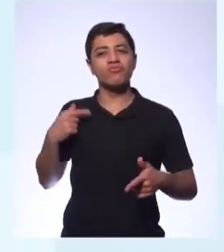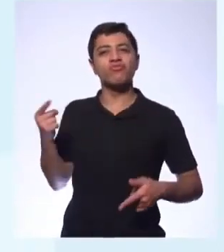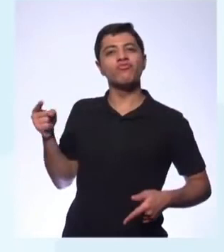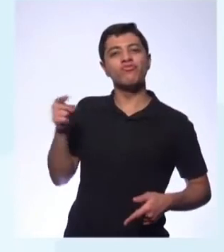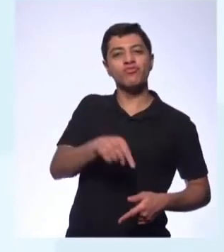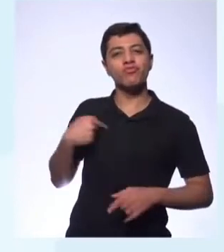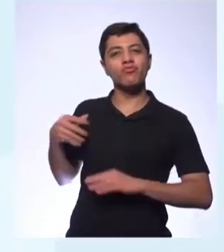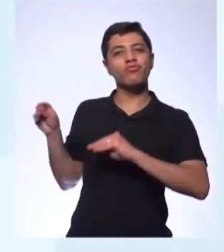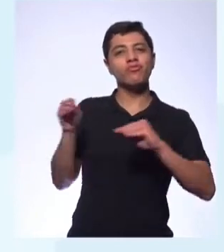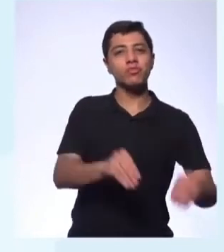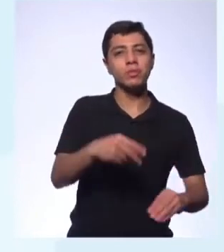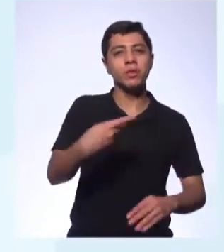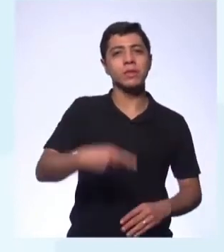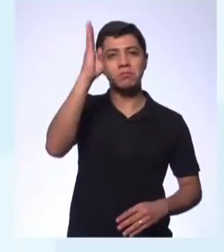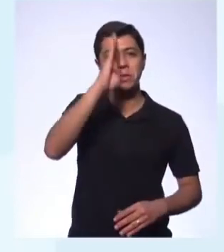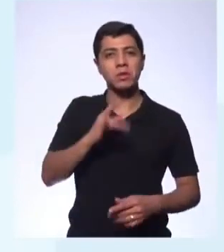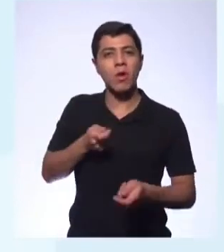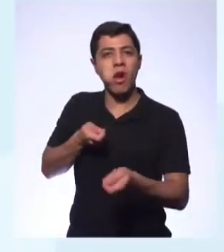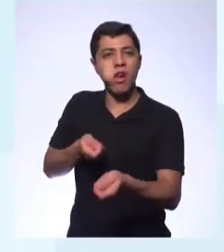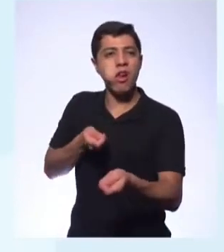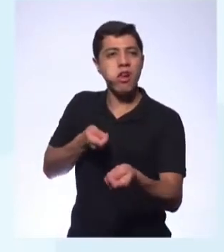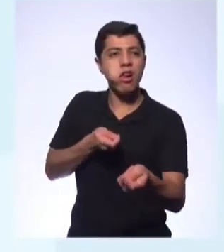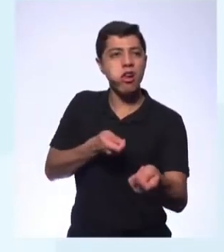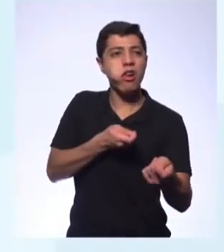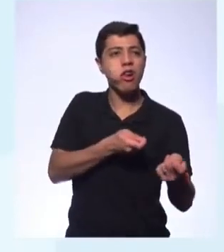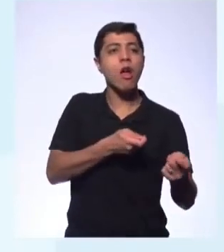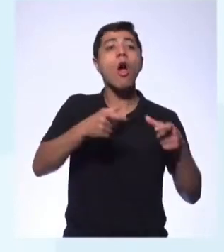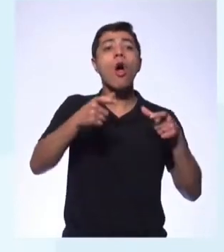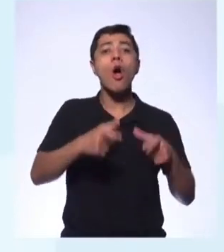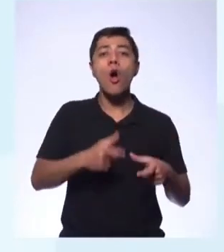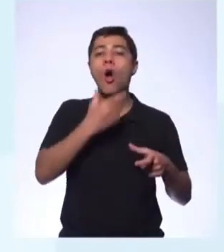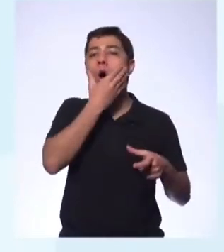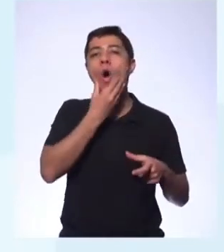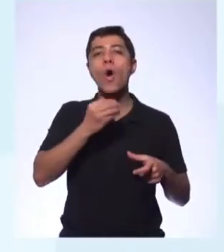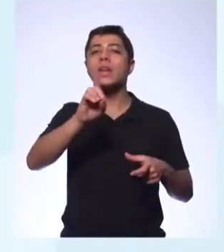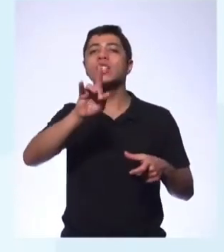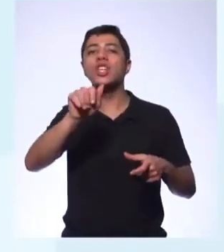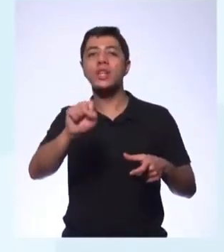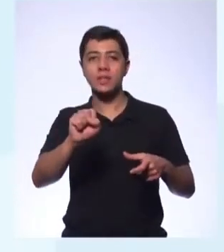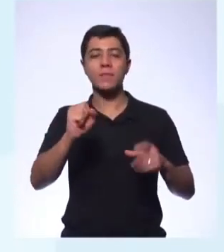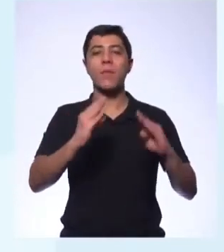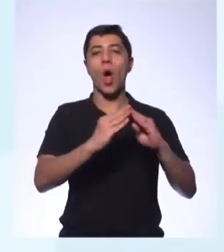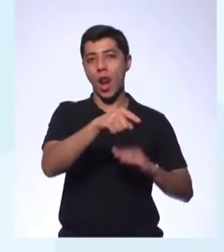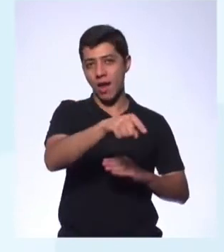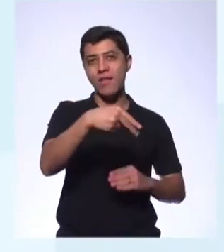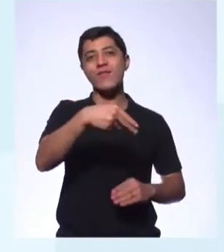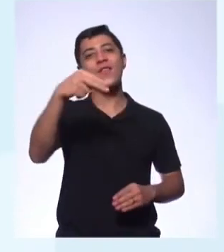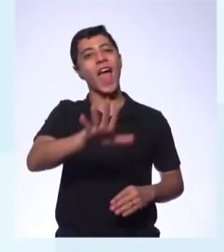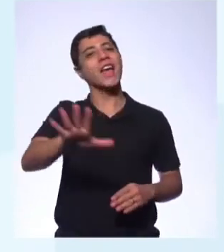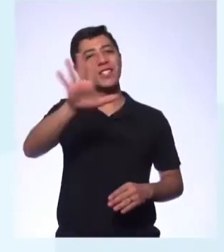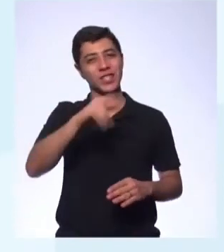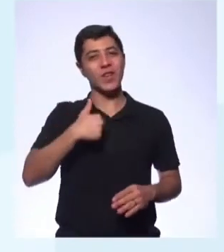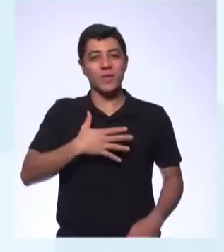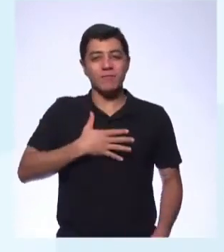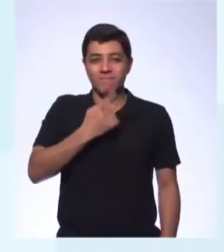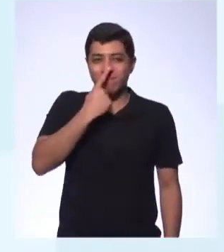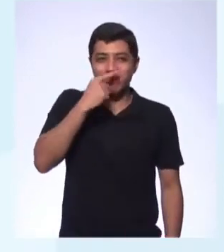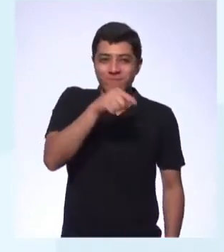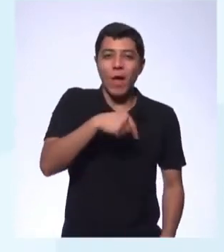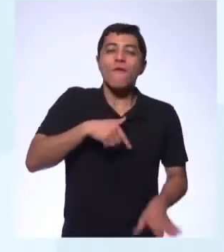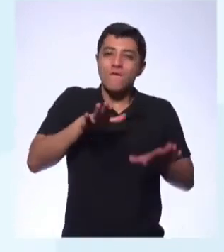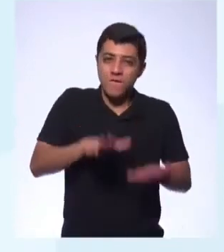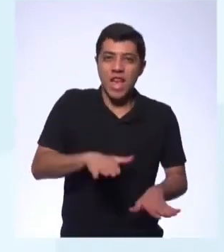brasileiro e firmei a minha residência na terra de Gonçalves Dias. Gosto muito do Nordeste e decididamente não saio de